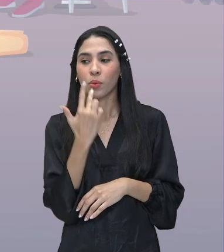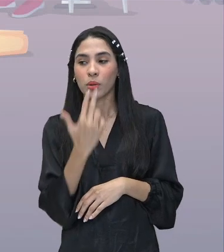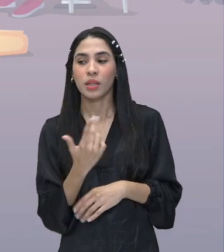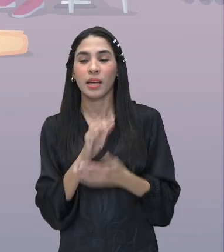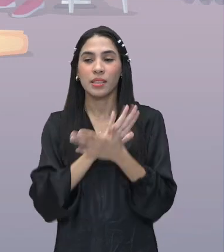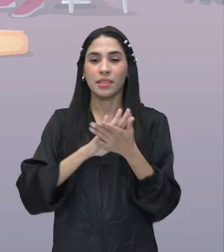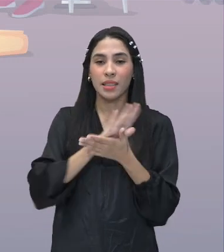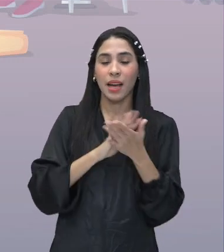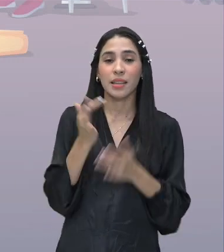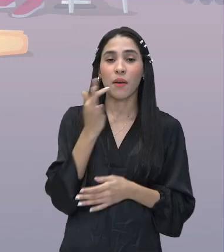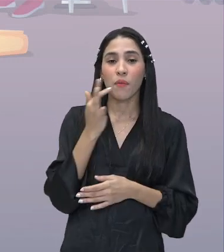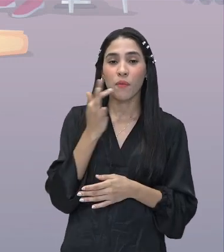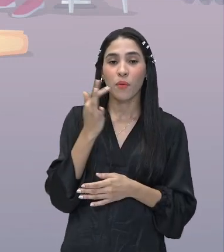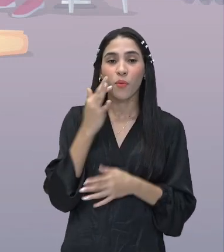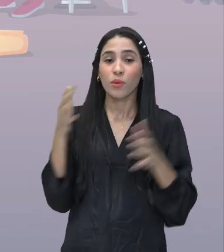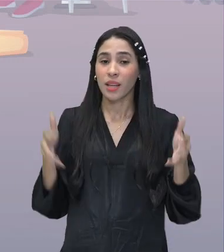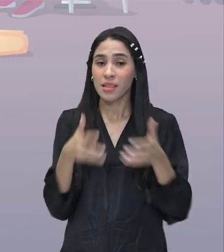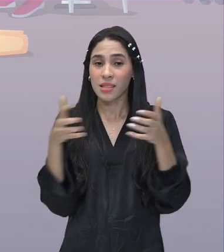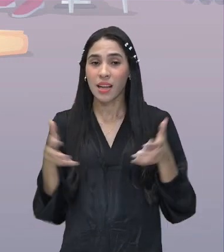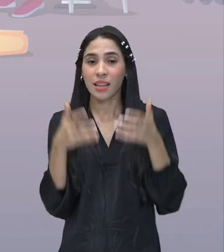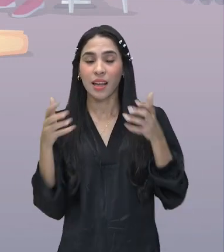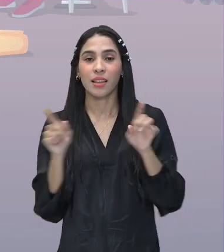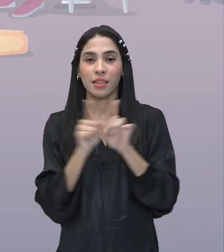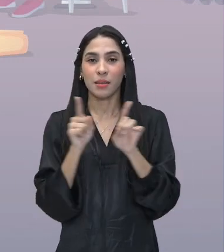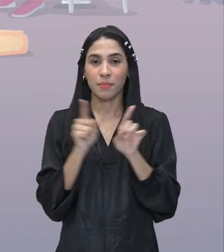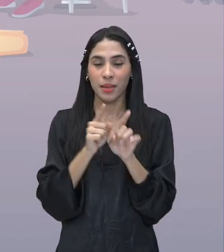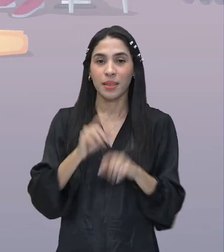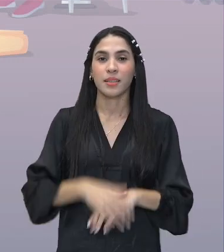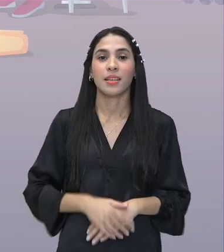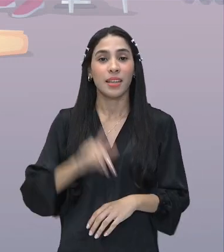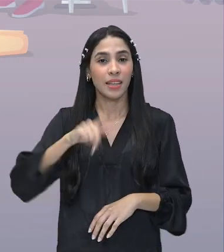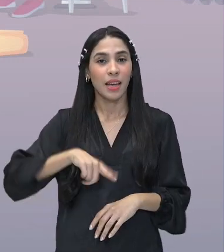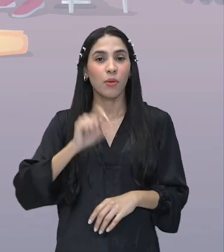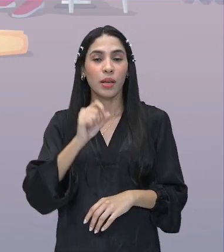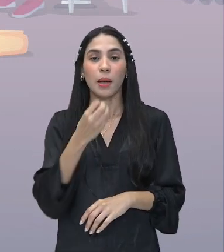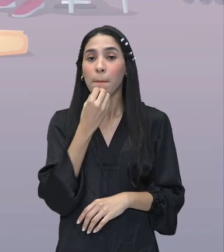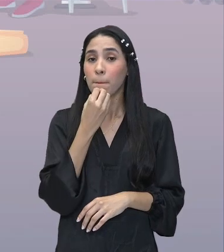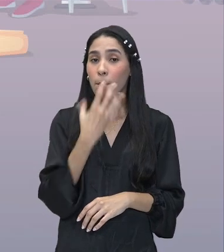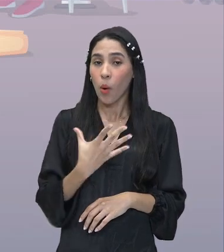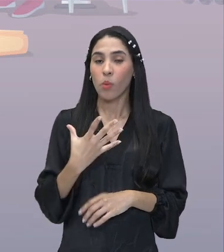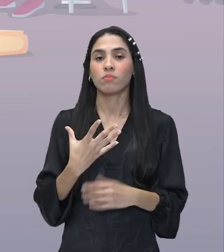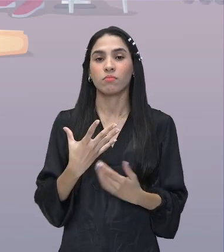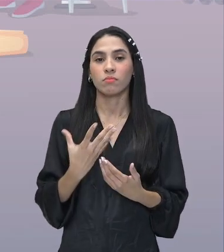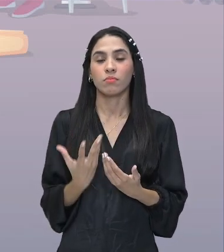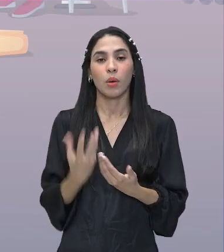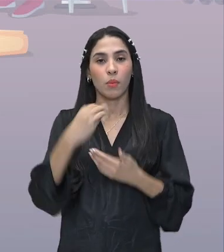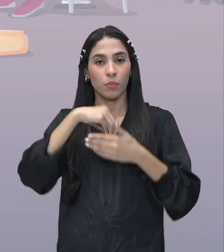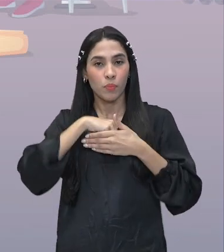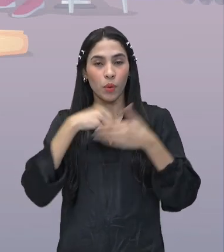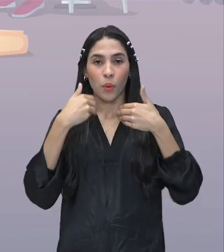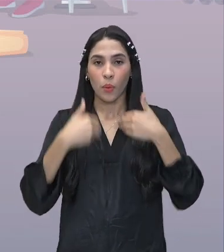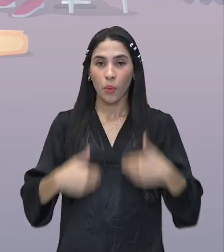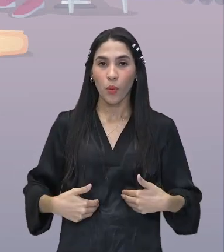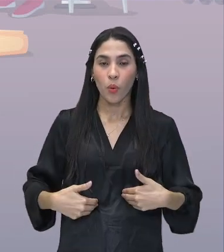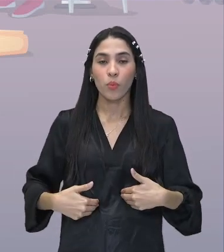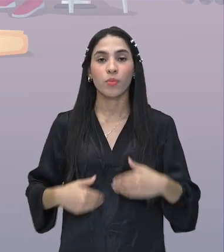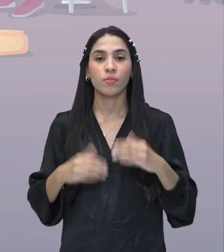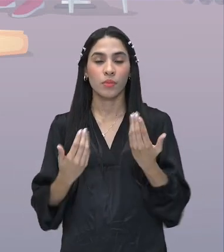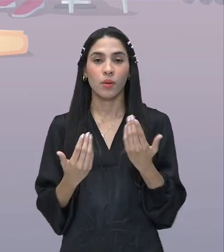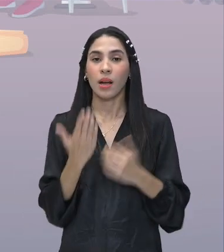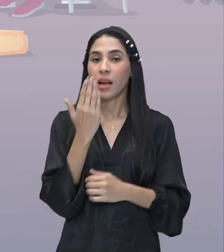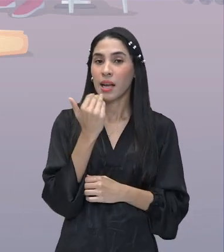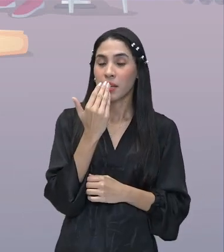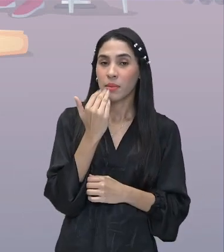frutas, as verduras, os legumes, né, que são coisas mais saudáveis para o nosso organismo, e toda essa alimentação ela vai